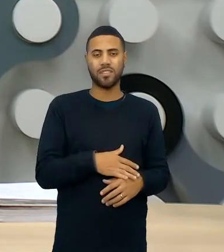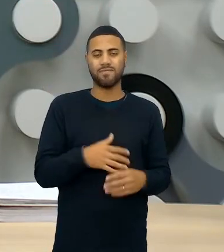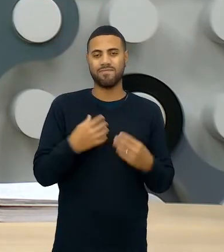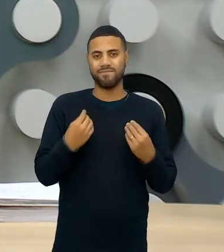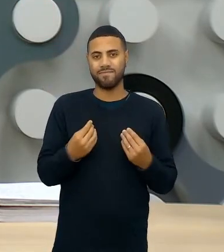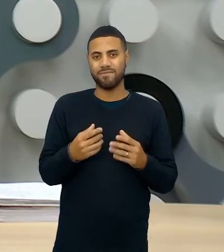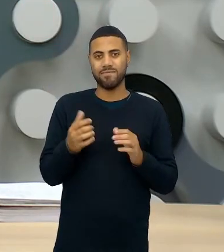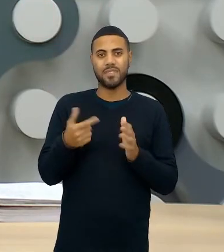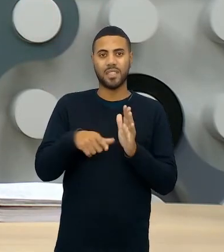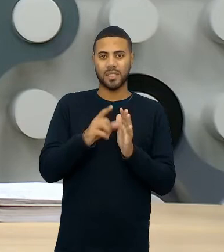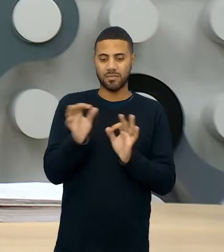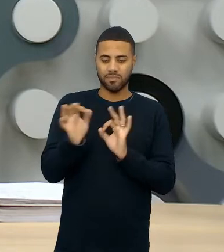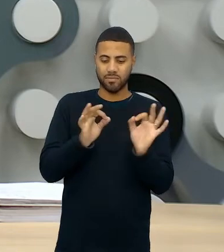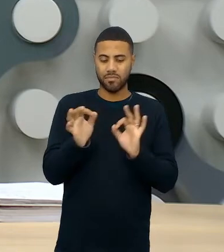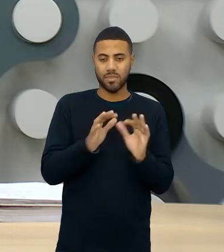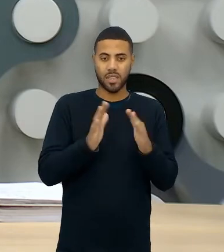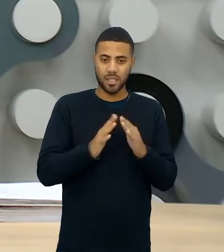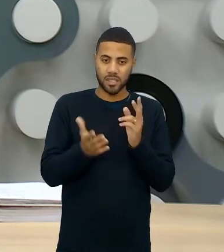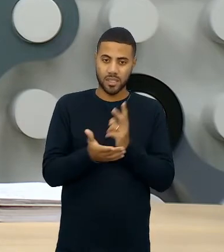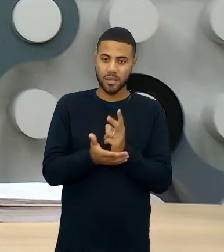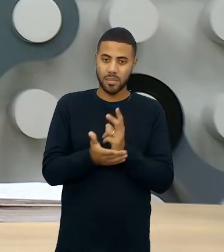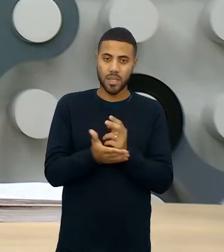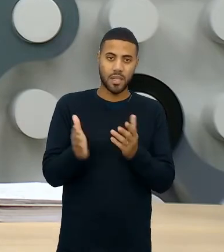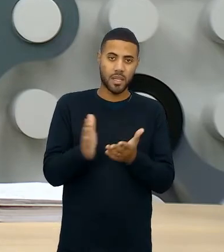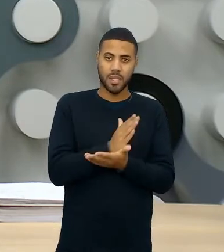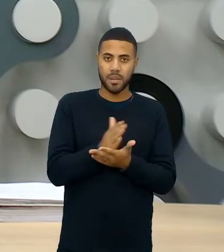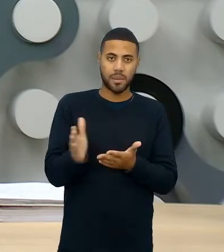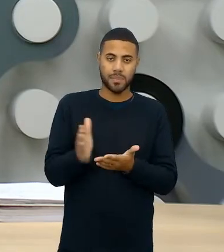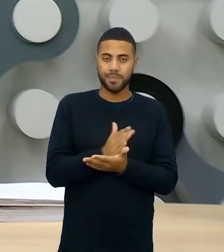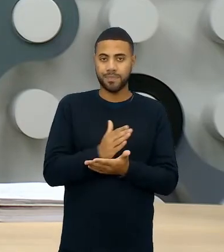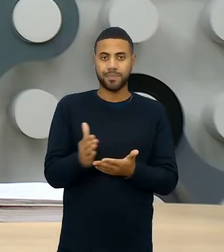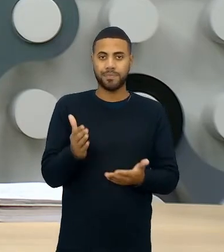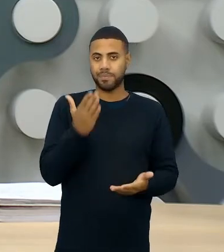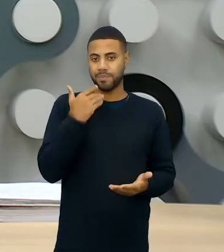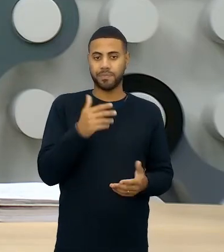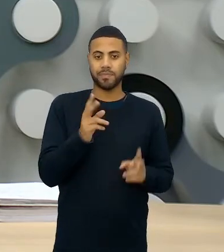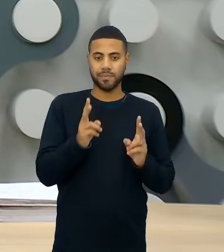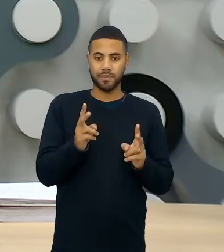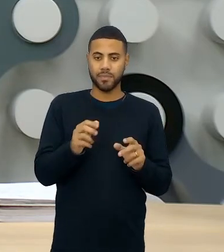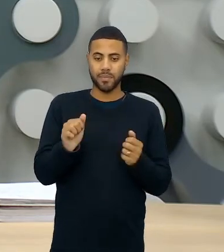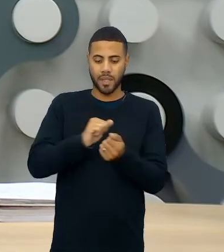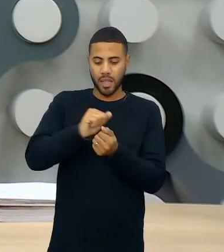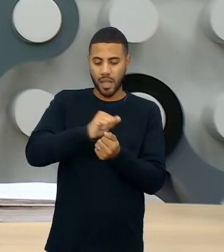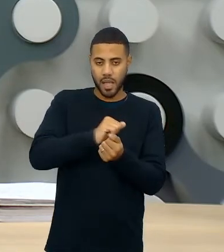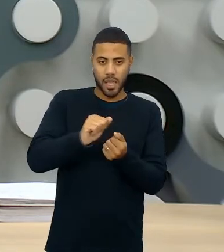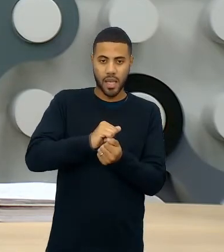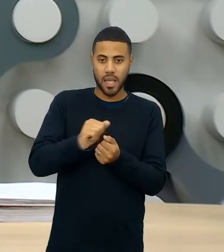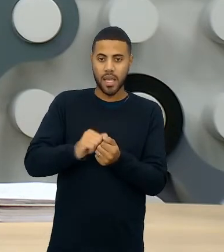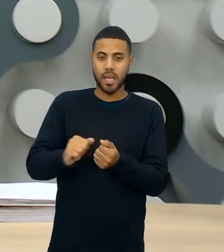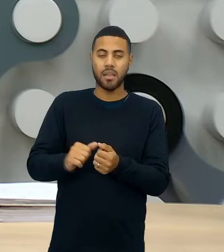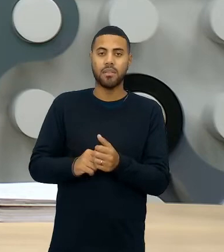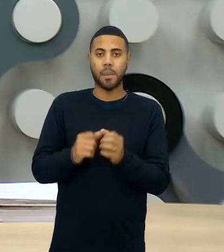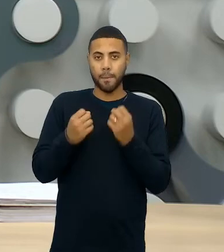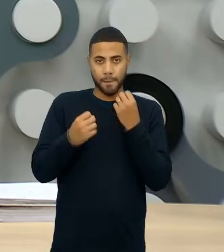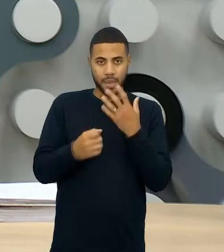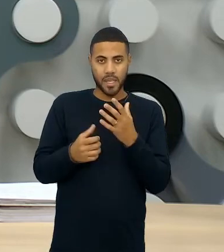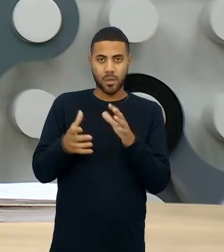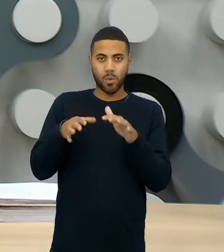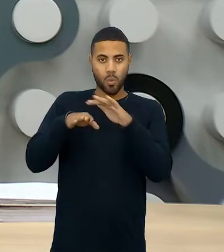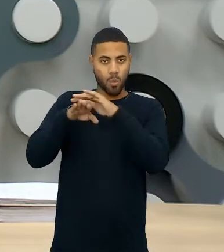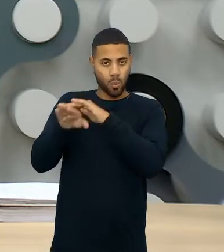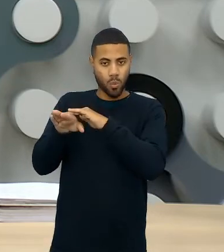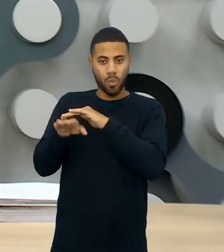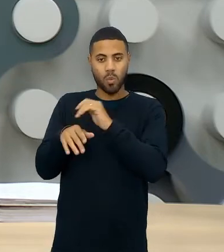Quando chegar em casa, já separa todos aqueles alimentos, lava as verduras, acondiciona elas bem, tá?